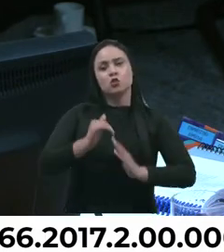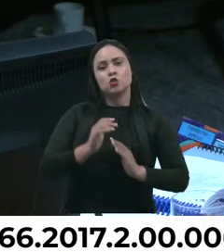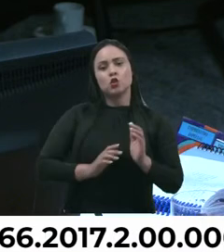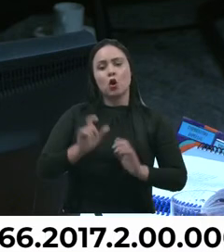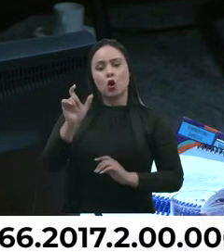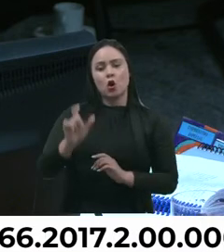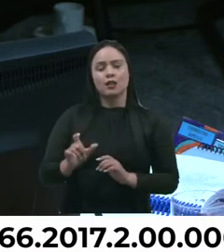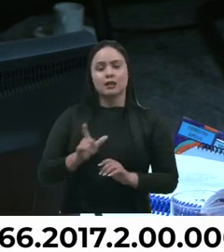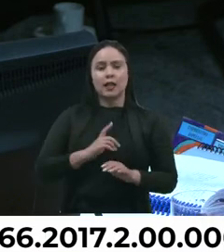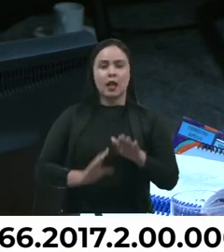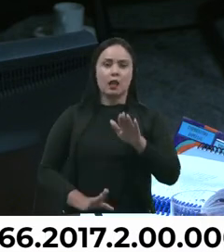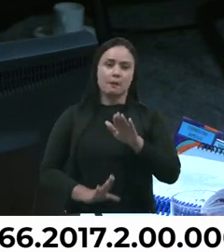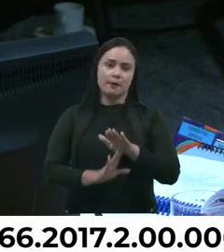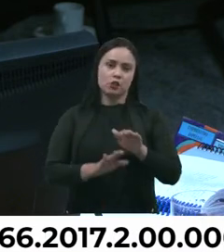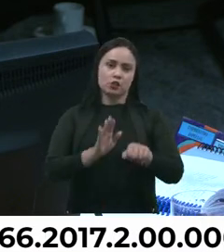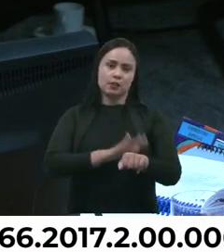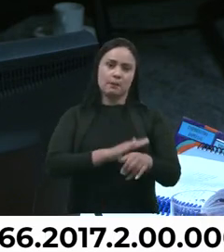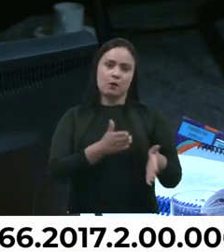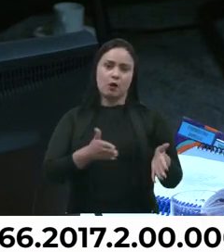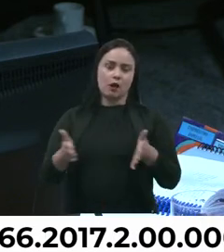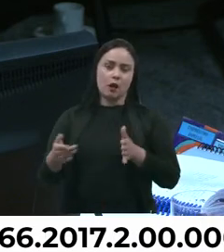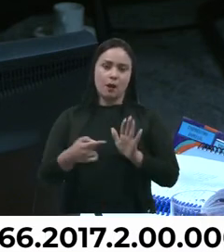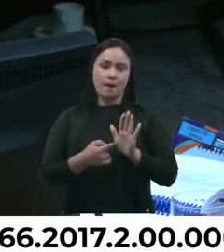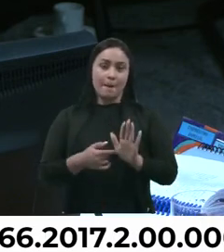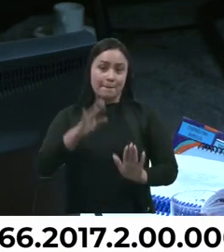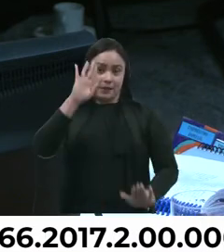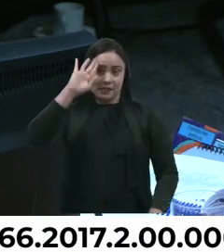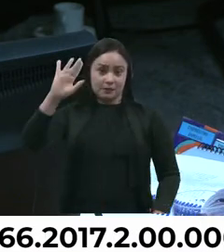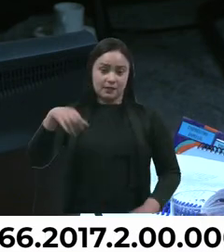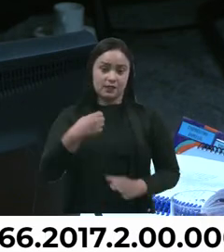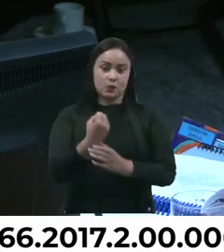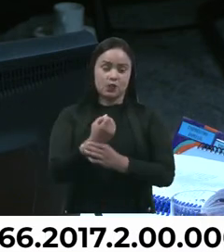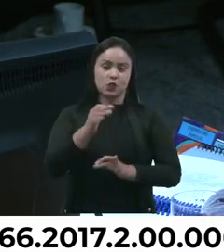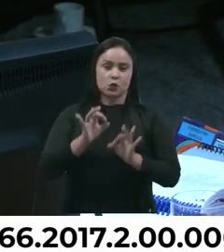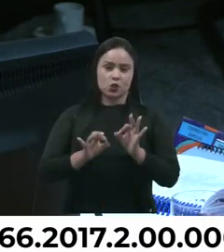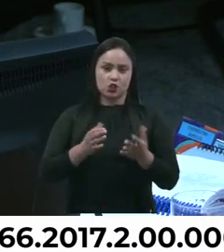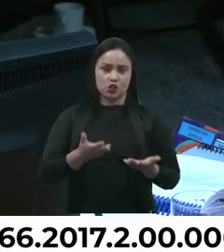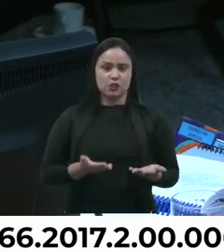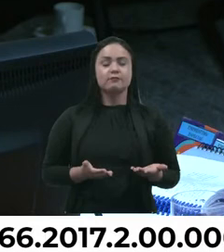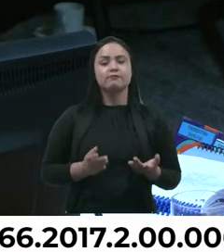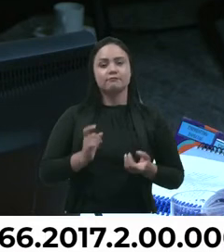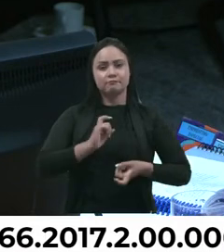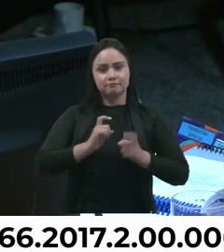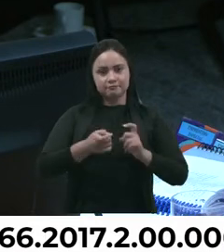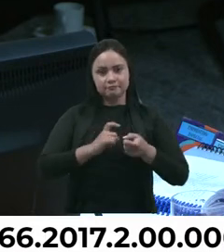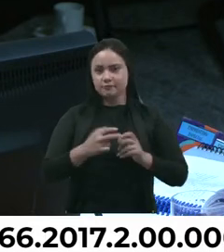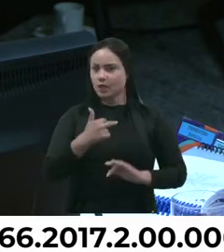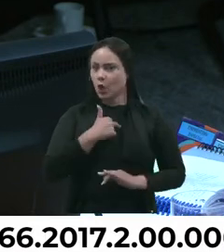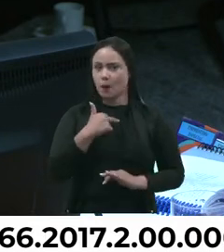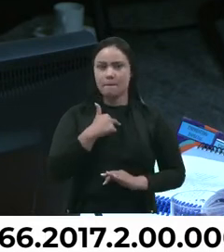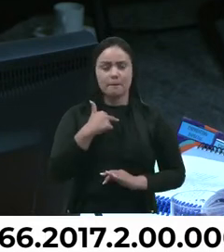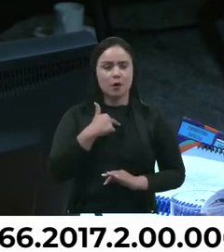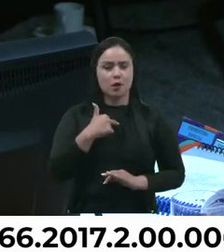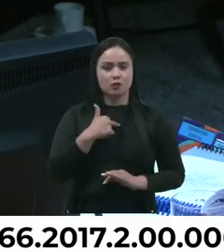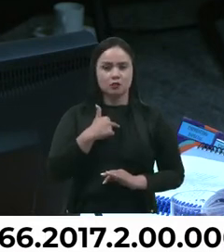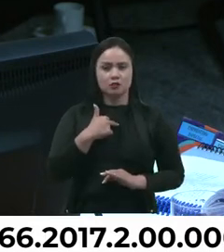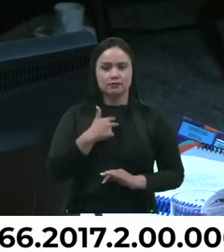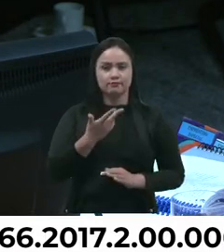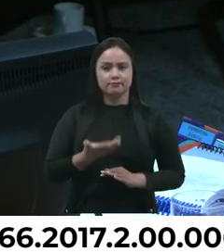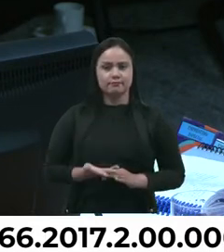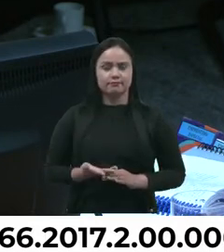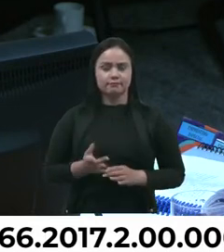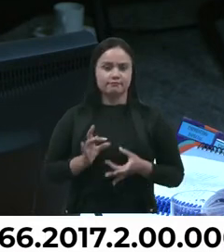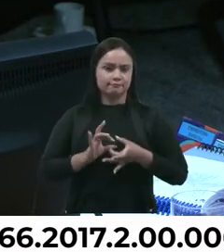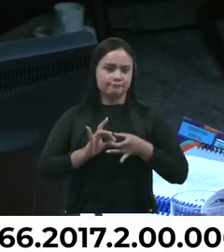limite temporal, imposto pelo princípio da segurança jurídica, pois os administrados não podem ficar indefinidamente